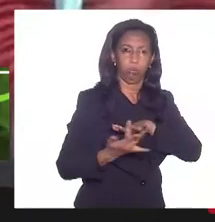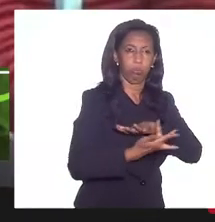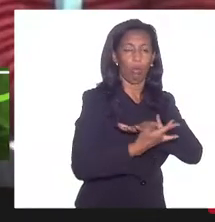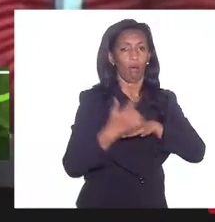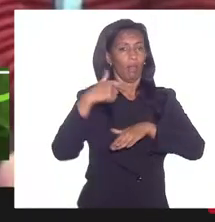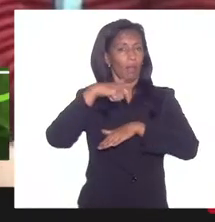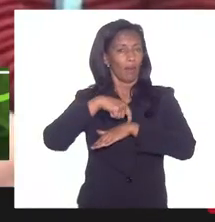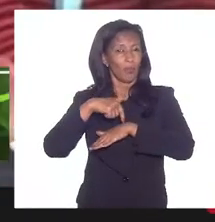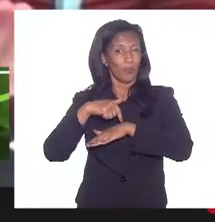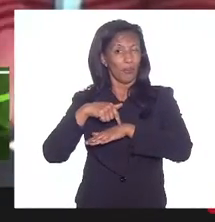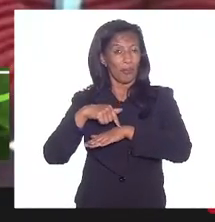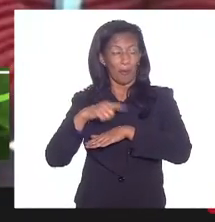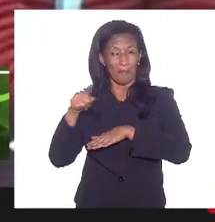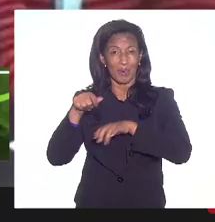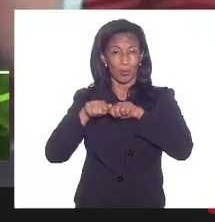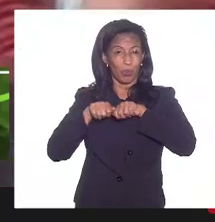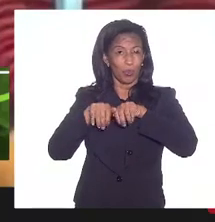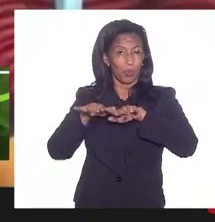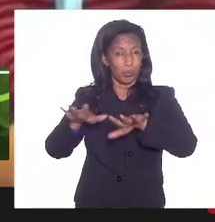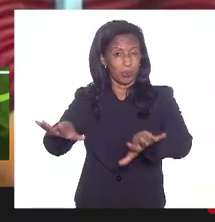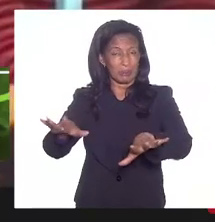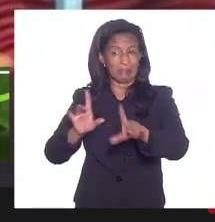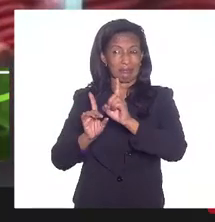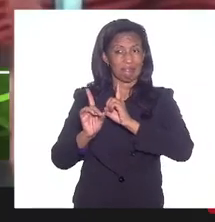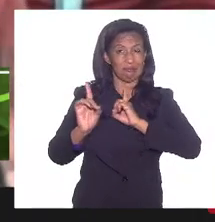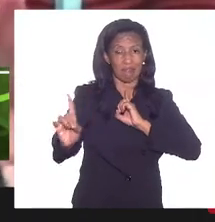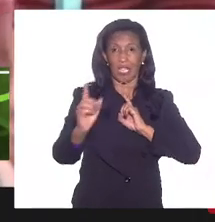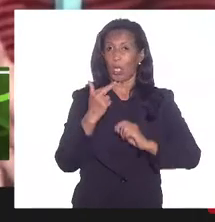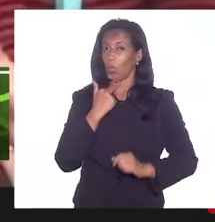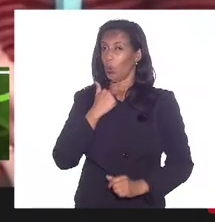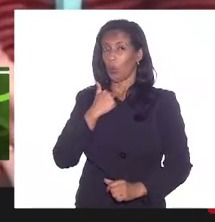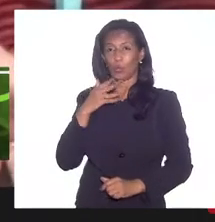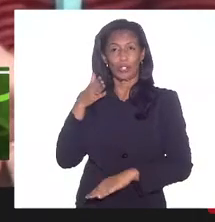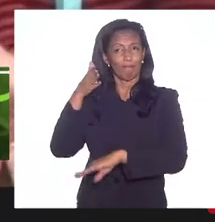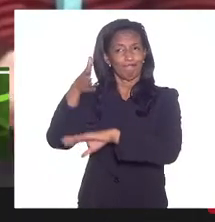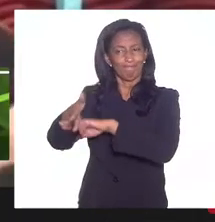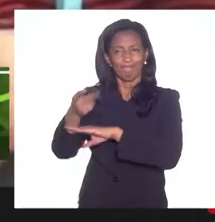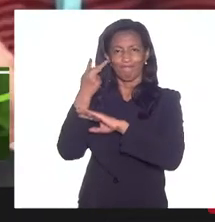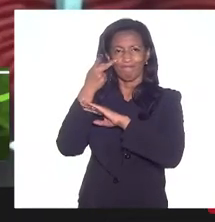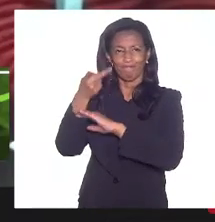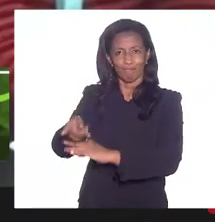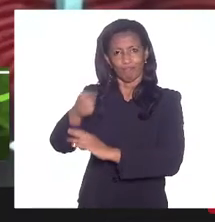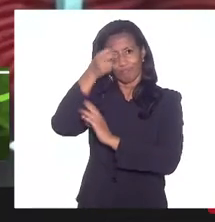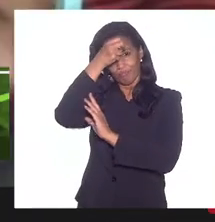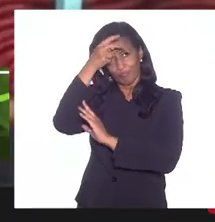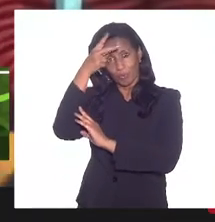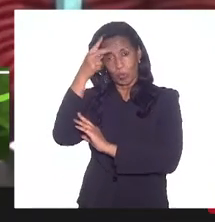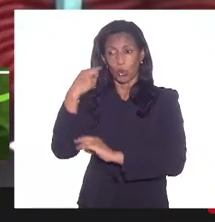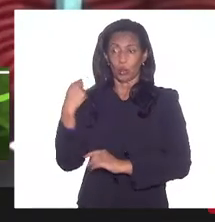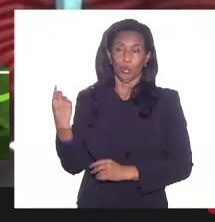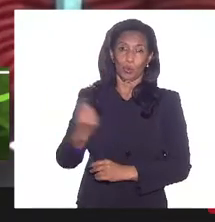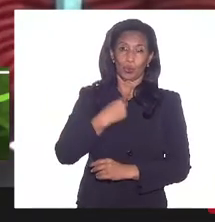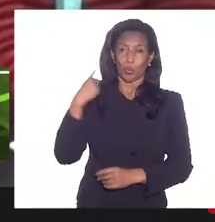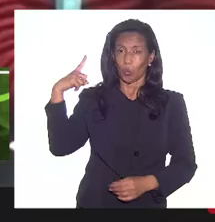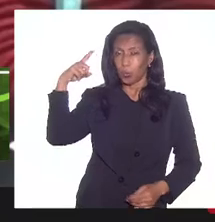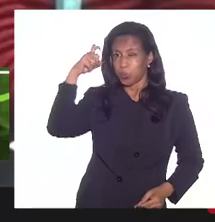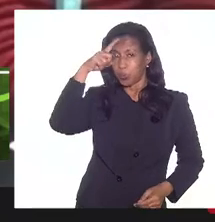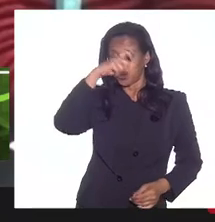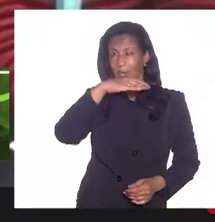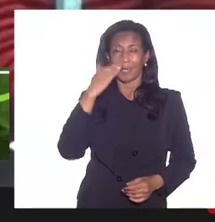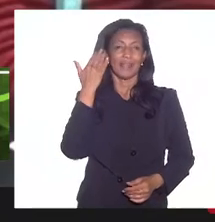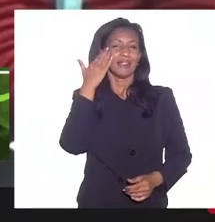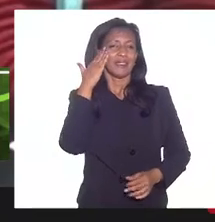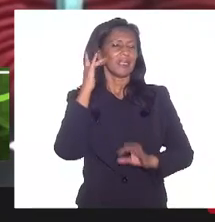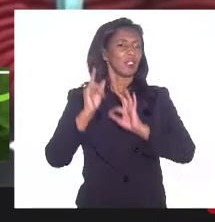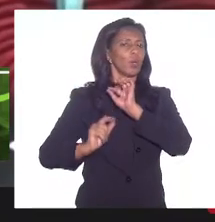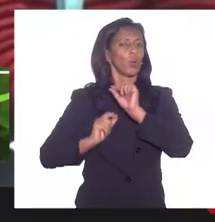momento de pandemia era um momento que nós não podíamos ir aos municípios nós estávamos com muitas dificuldades de entender o